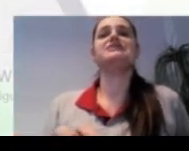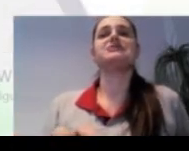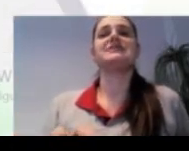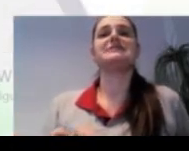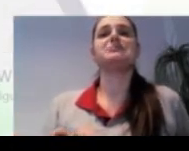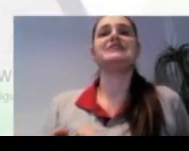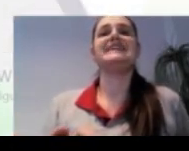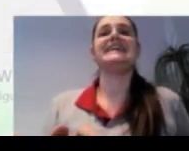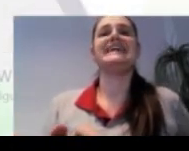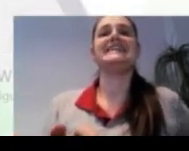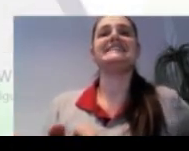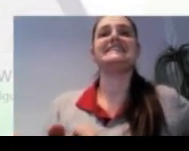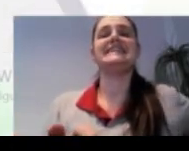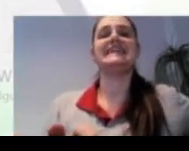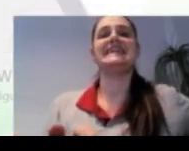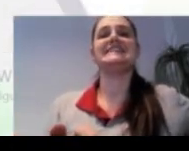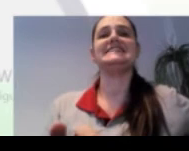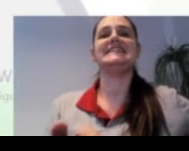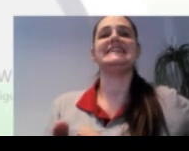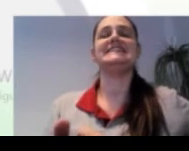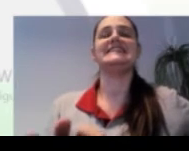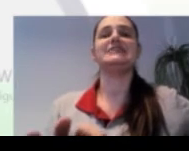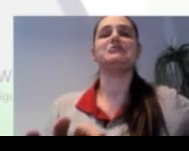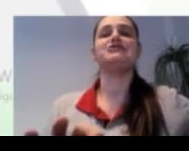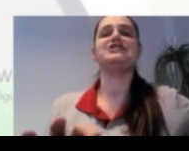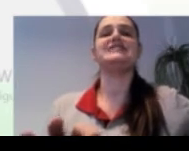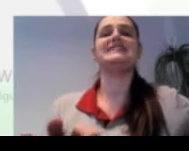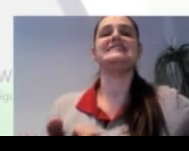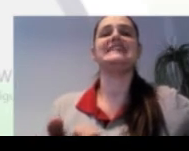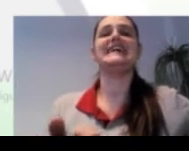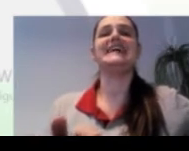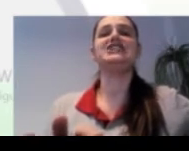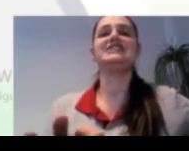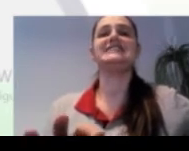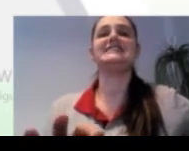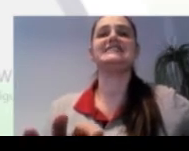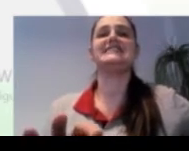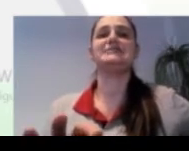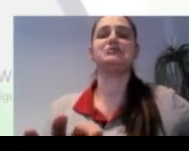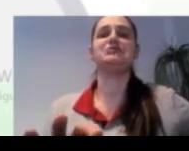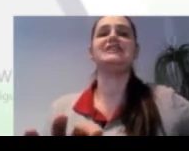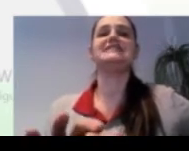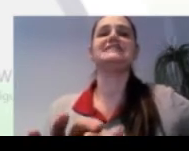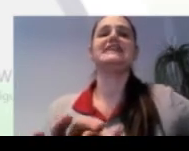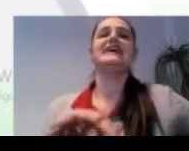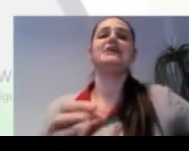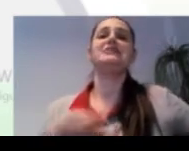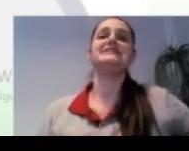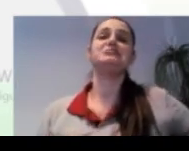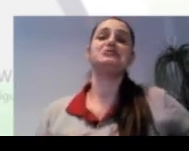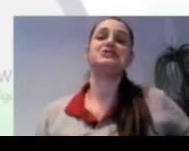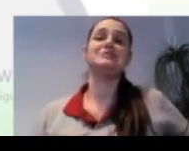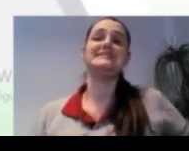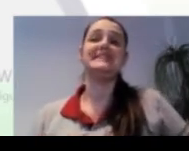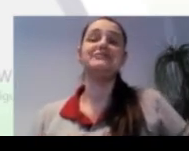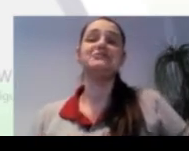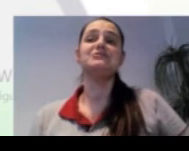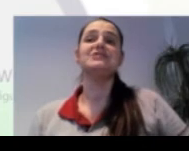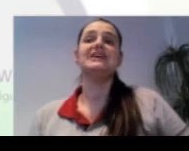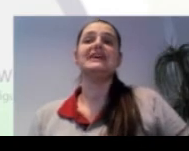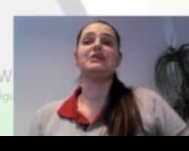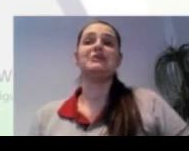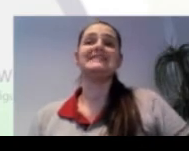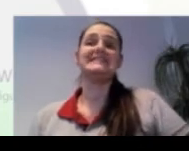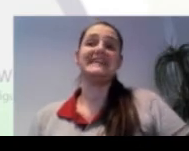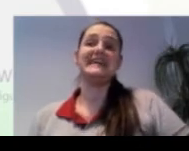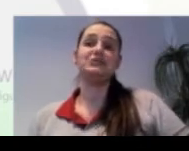Então, o vírus com essa proteína S, como eu disse, ele se encaixa nesses receptores, é um receptor